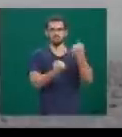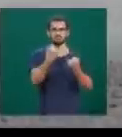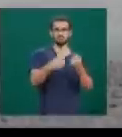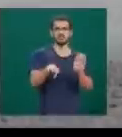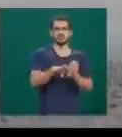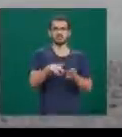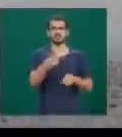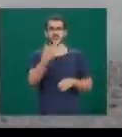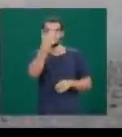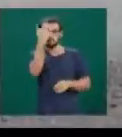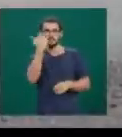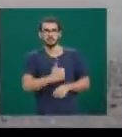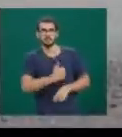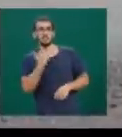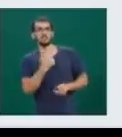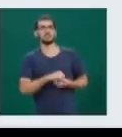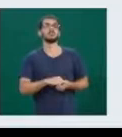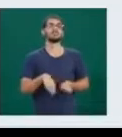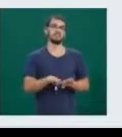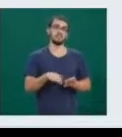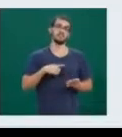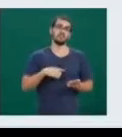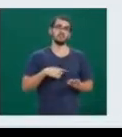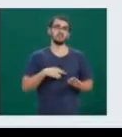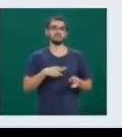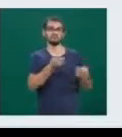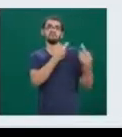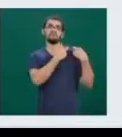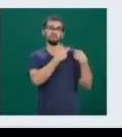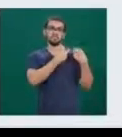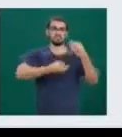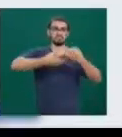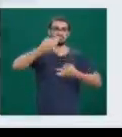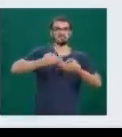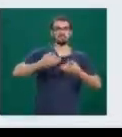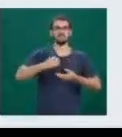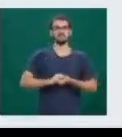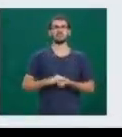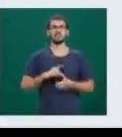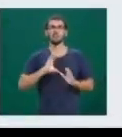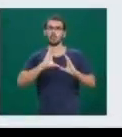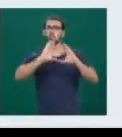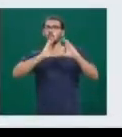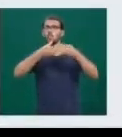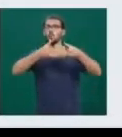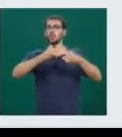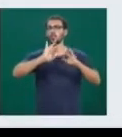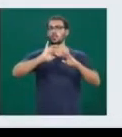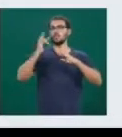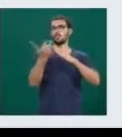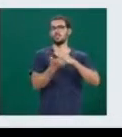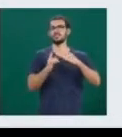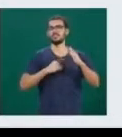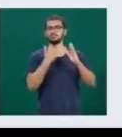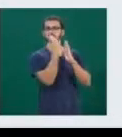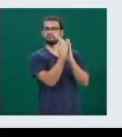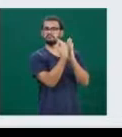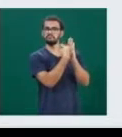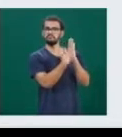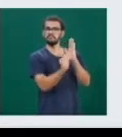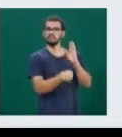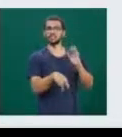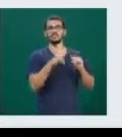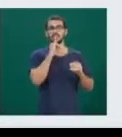uma responsabilidade jurídica. Alguns grupos de redes sociais já possuem regras para garantir a segurança dos membros.